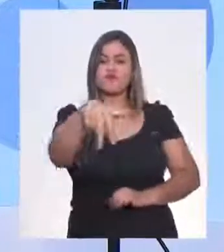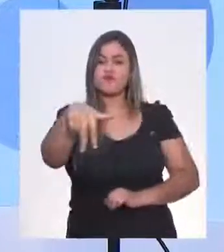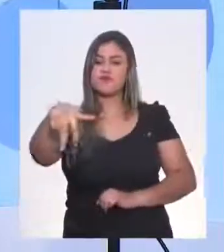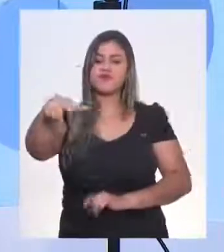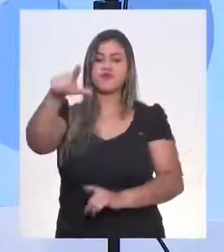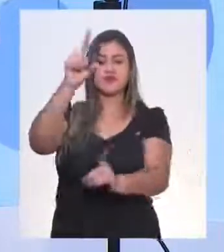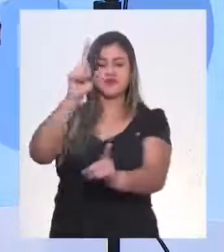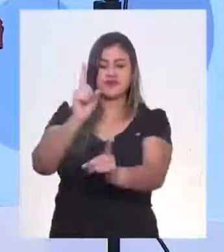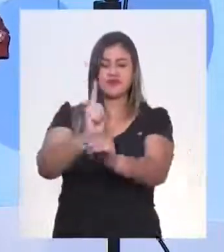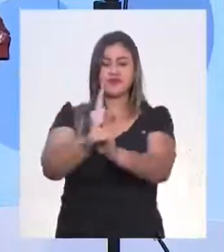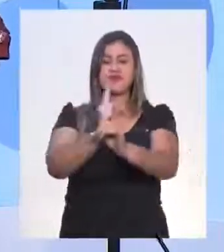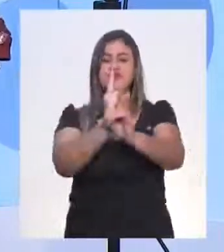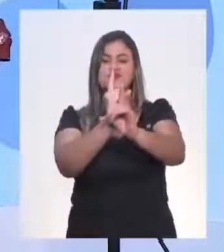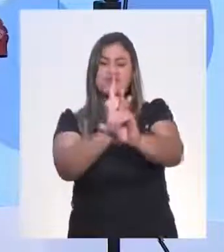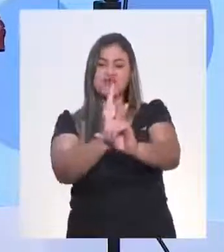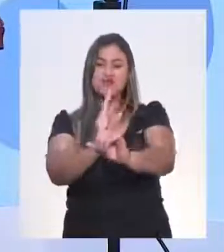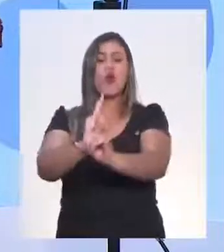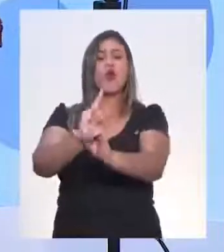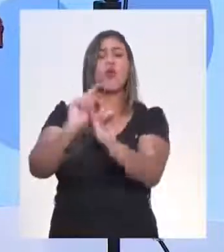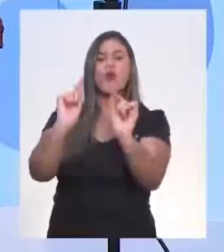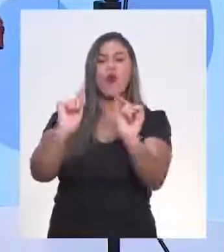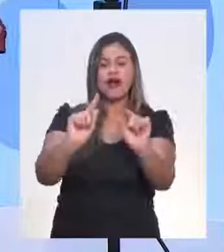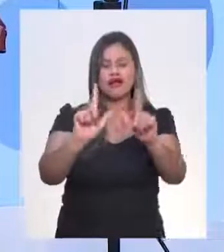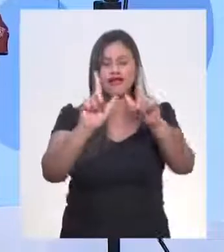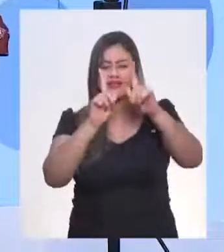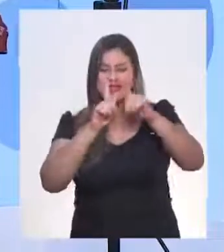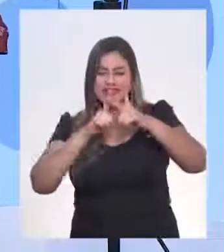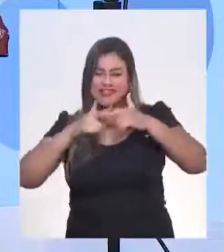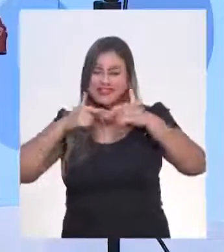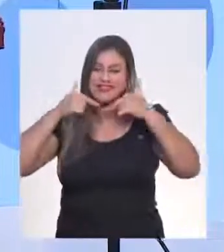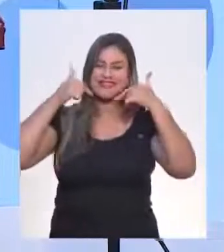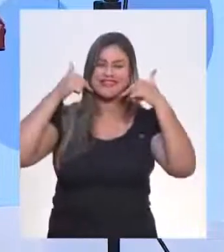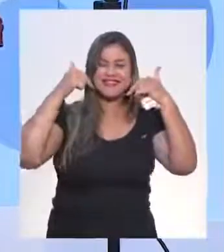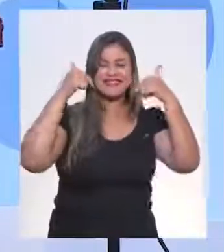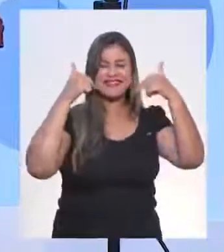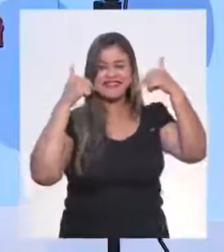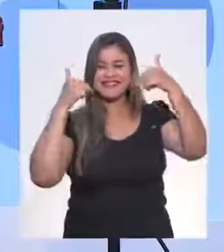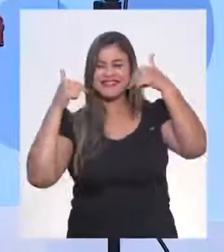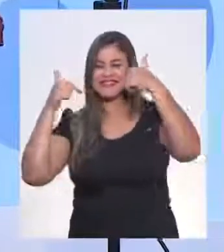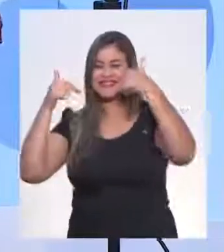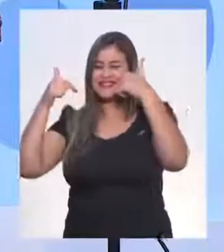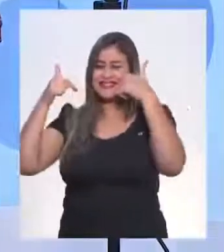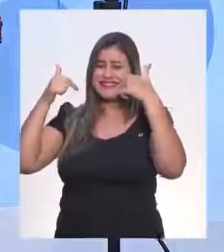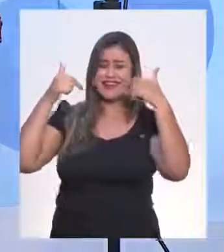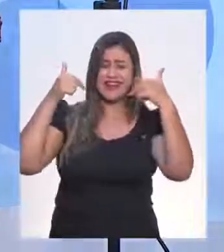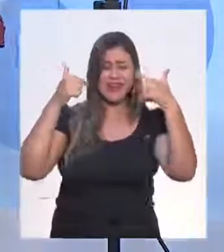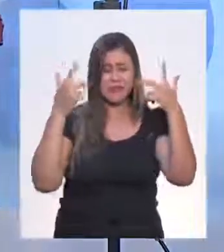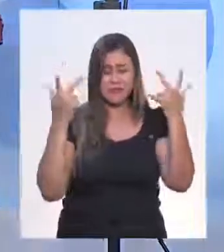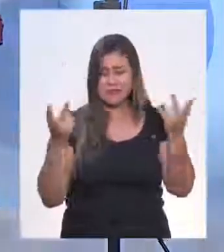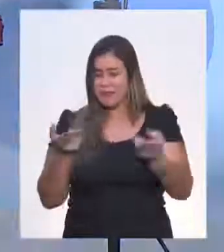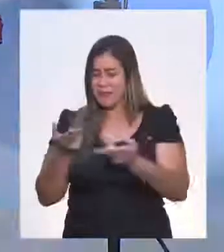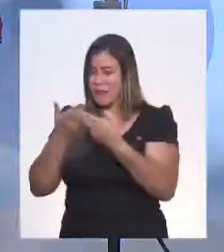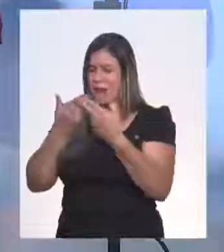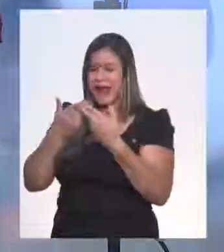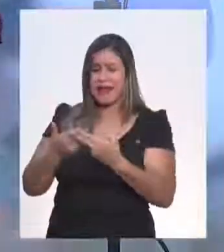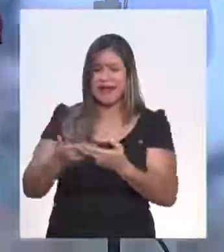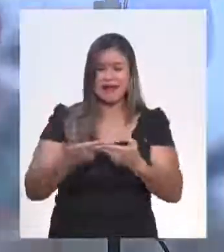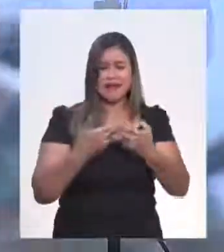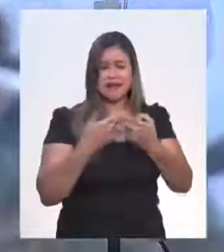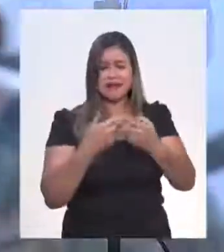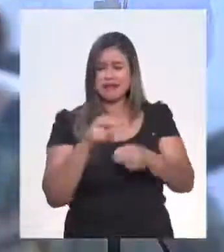ao seu sorriso não tive paciência para te